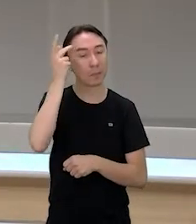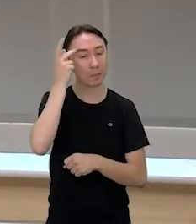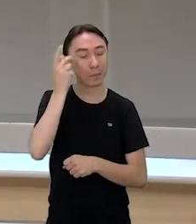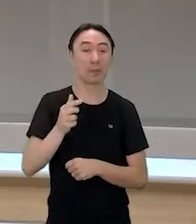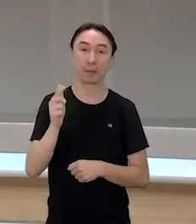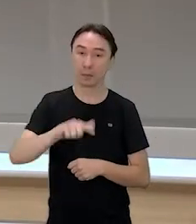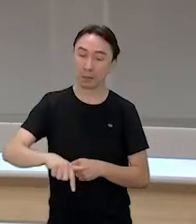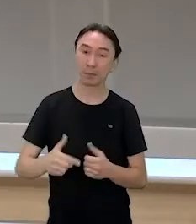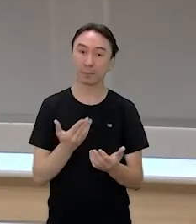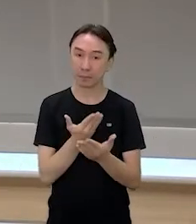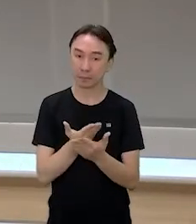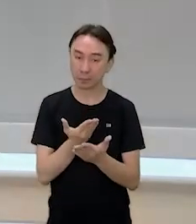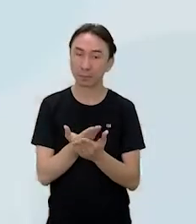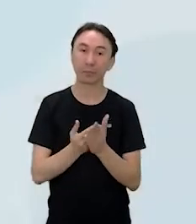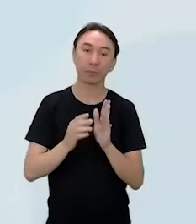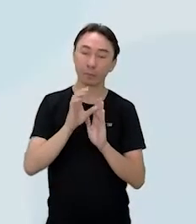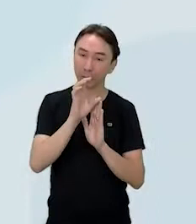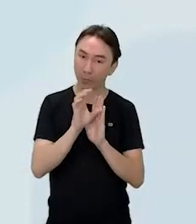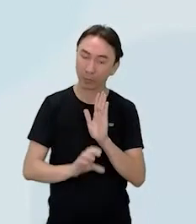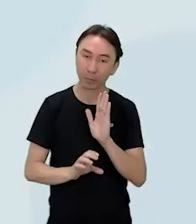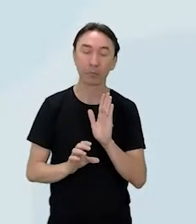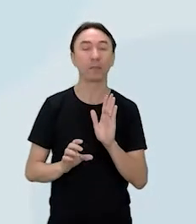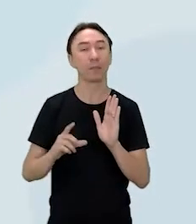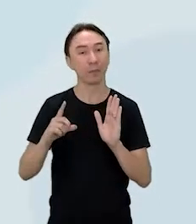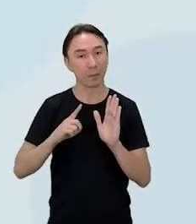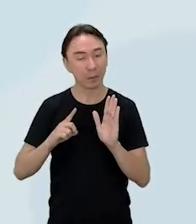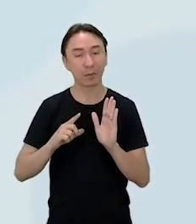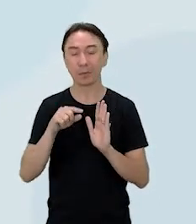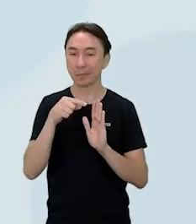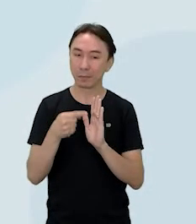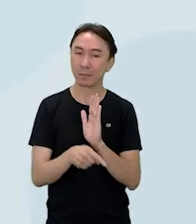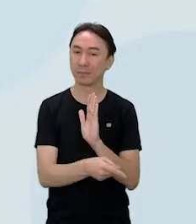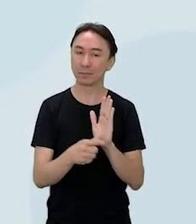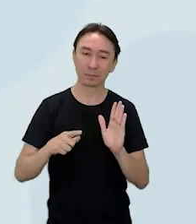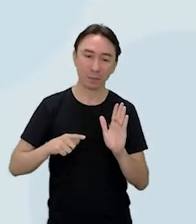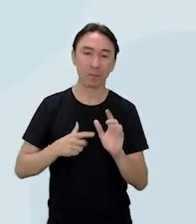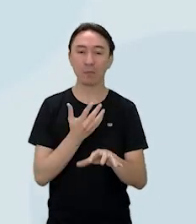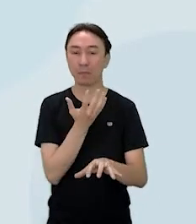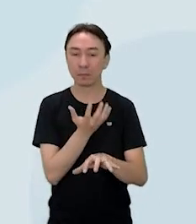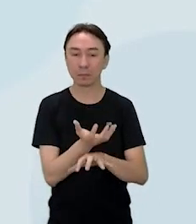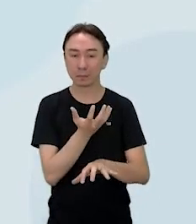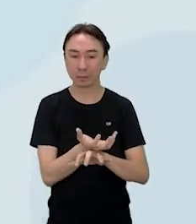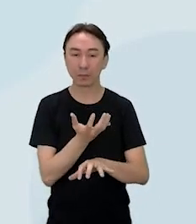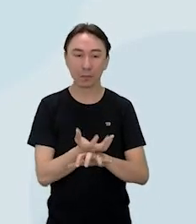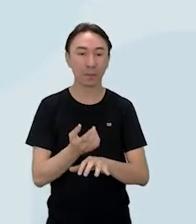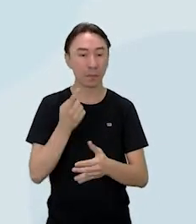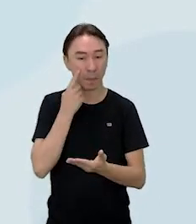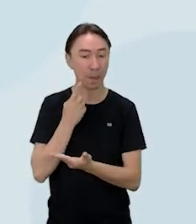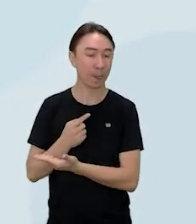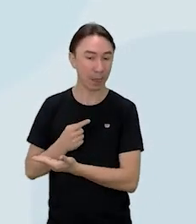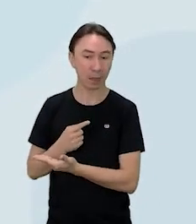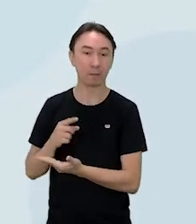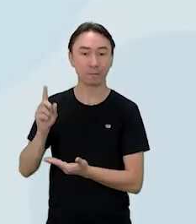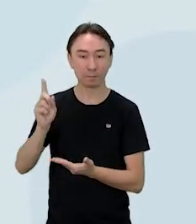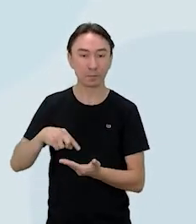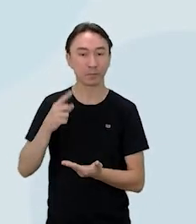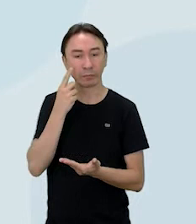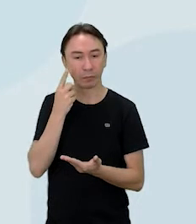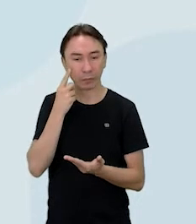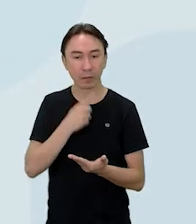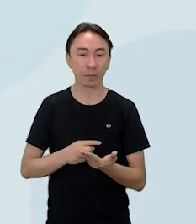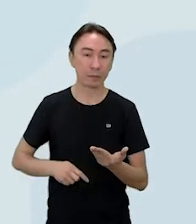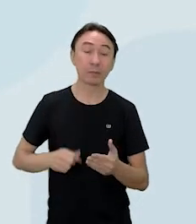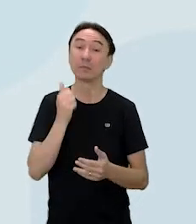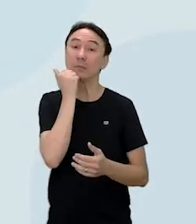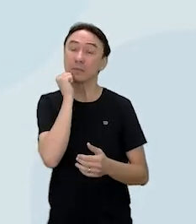curricular Recursos e Sustentabilidade. Esse componente que faz parte da unidade curricular Projeto Casa Sustentável,